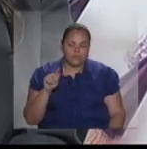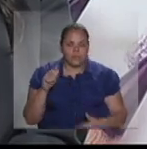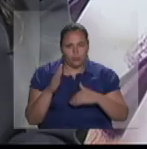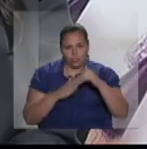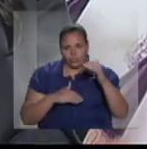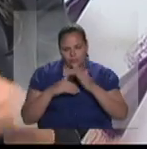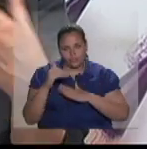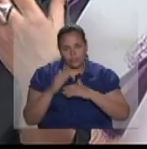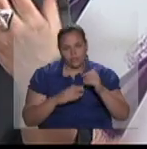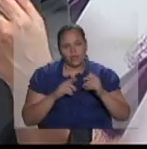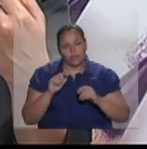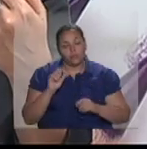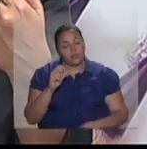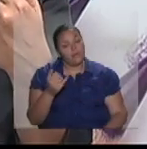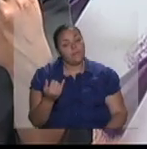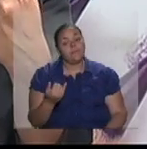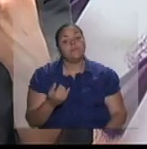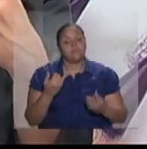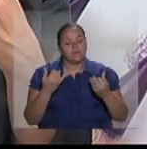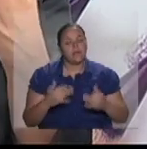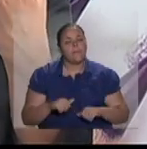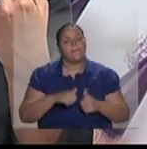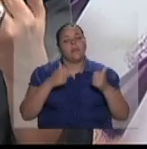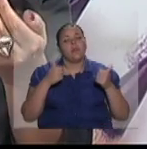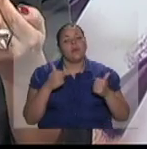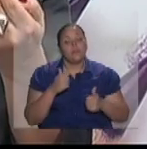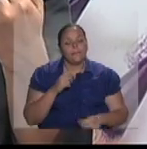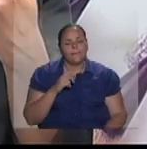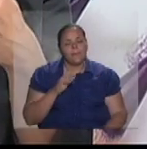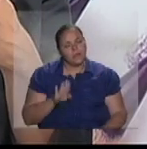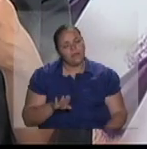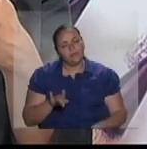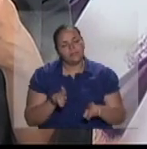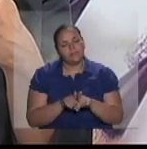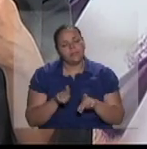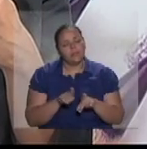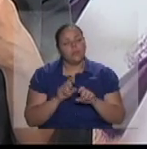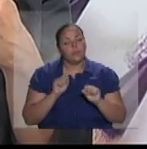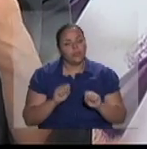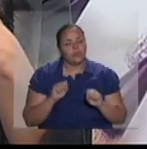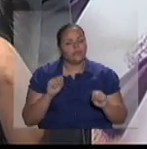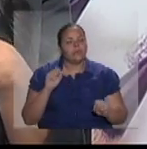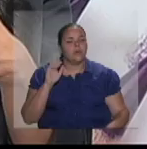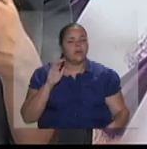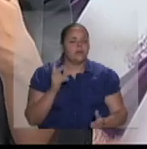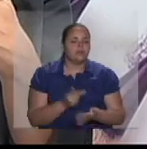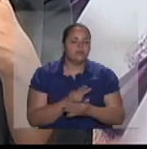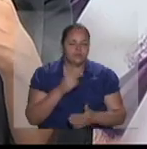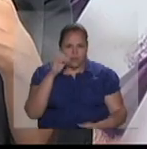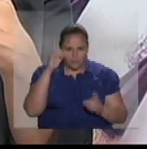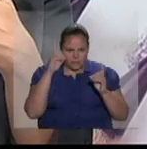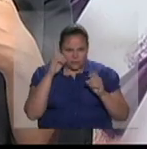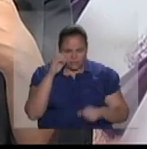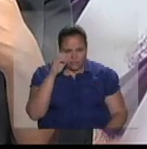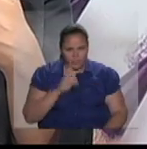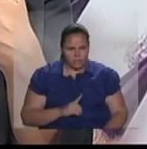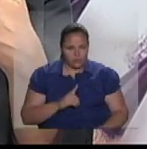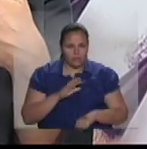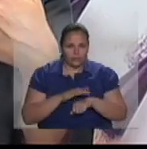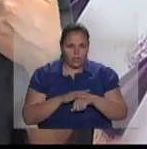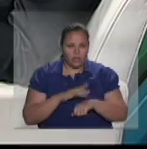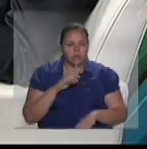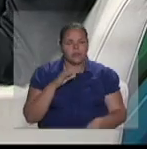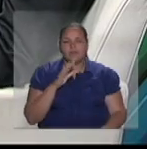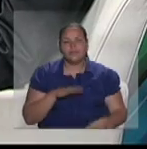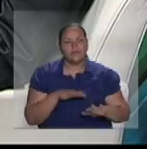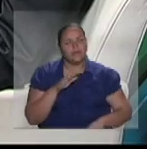Débora, você é profissional, você vai poder me dizer melhor, mas parece que também pode ocorrer aí um quadro de depressão, no sentido assim,